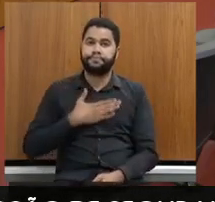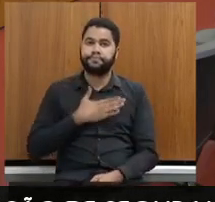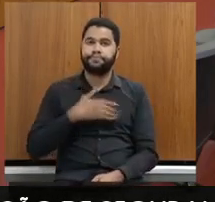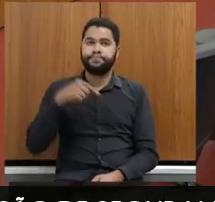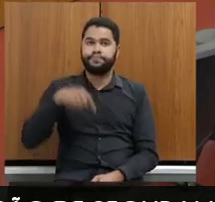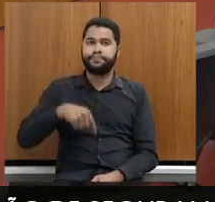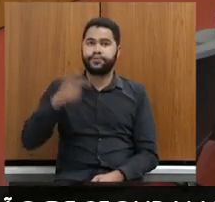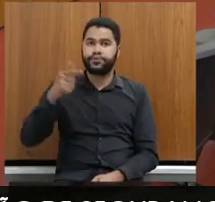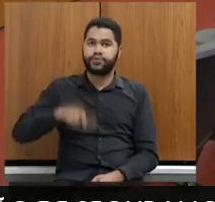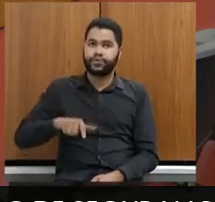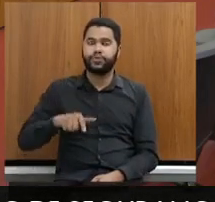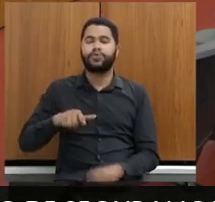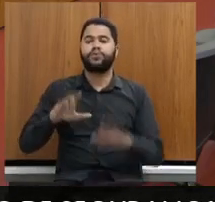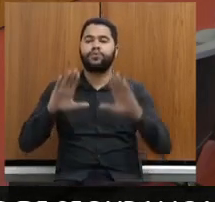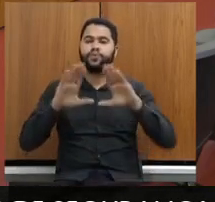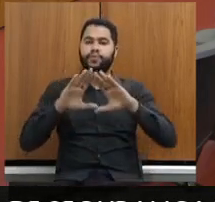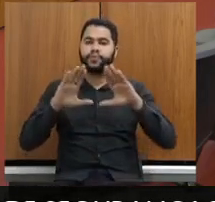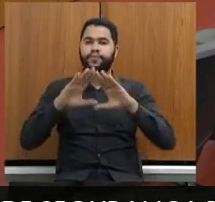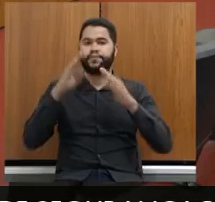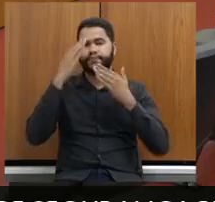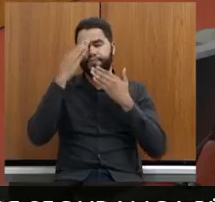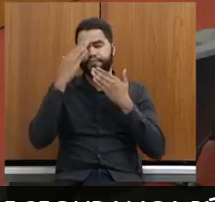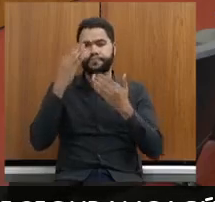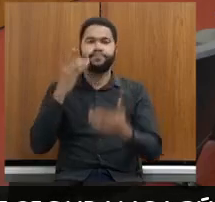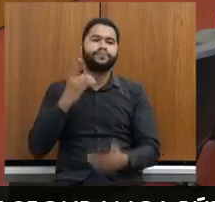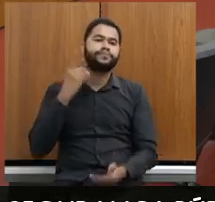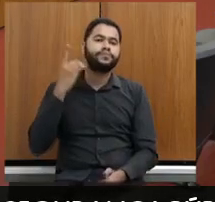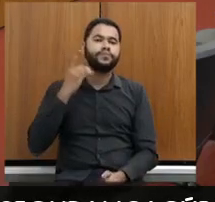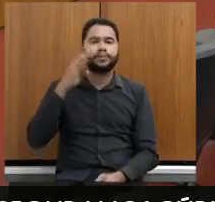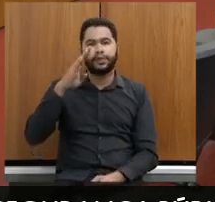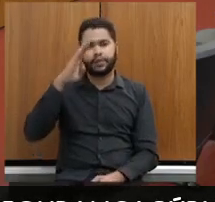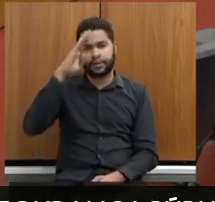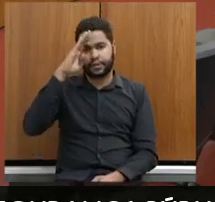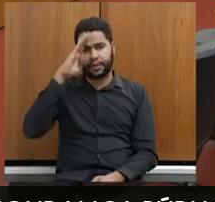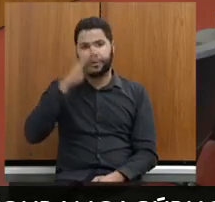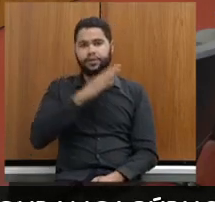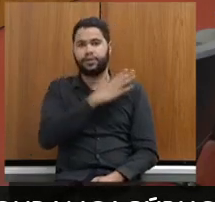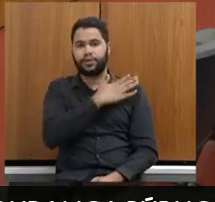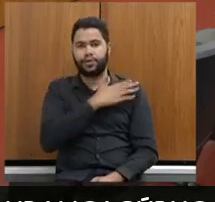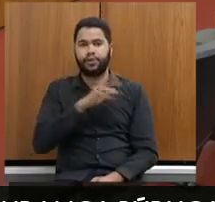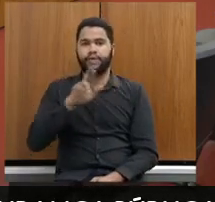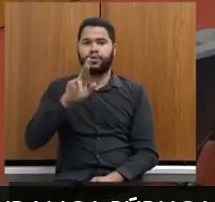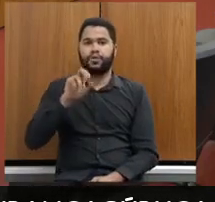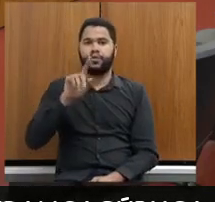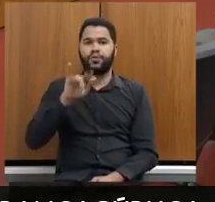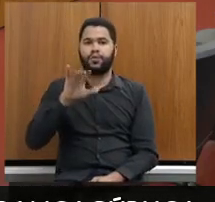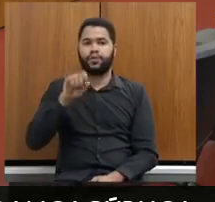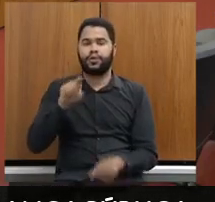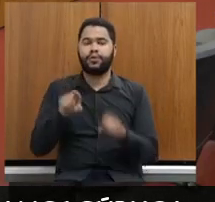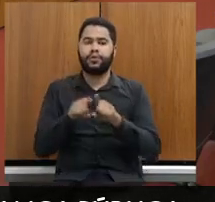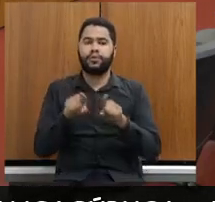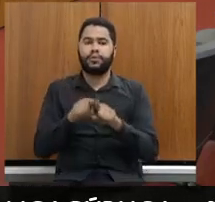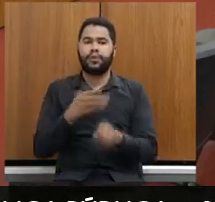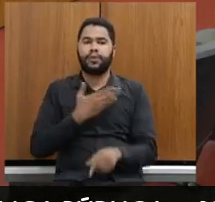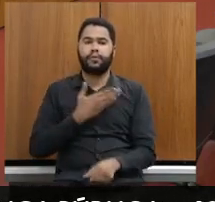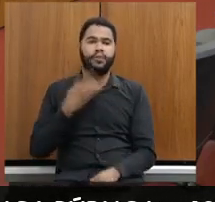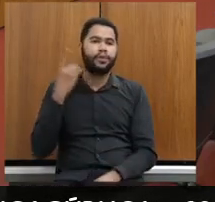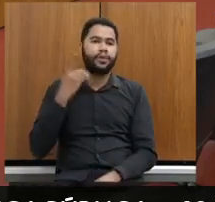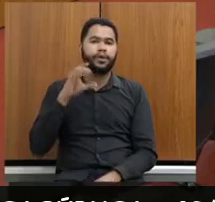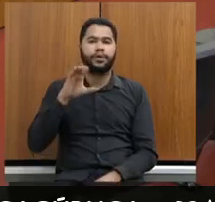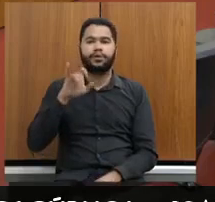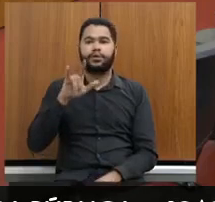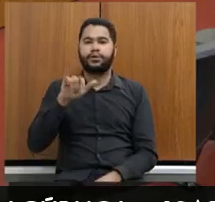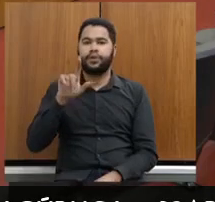aqui mais uma vez aqui na Assembleia Obrigado Deputado sargento Rodrigues é a querida amiga deputada felize para